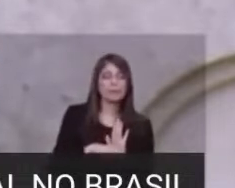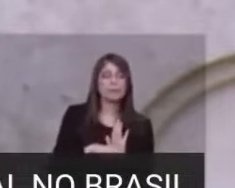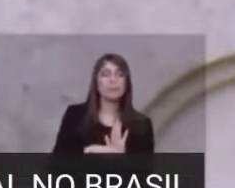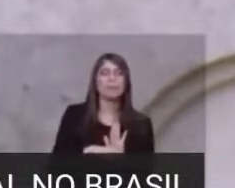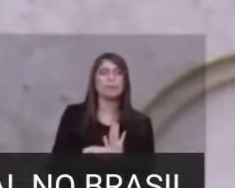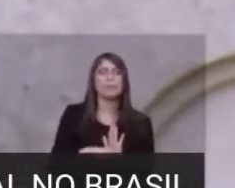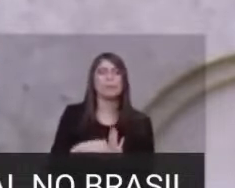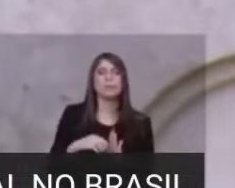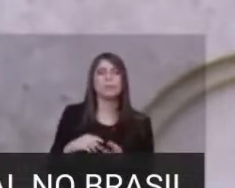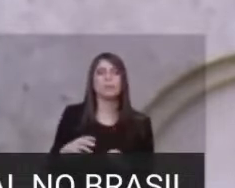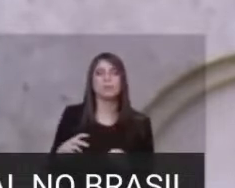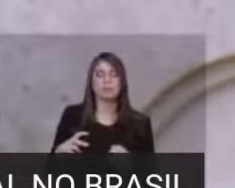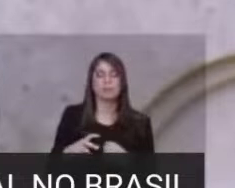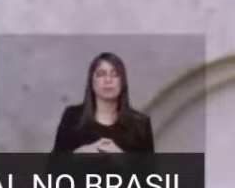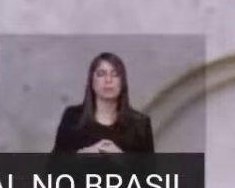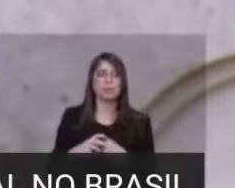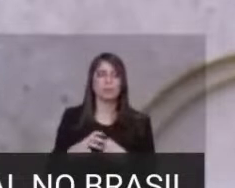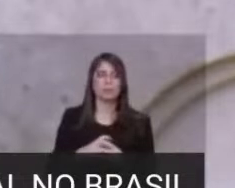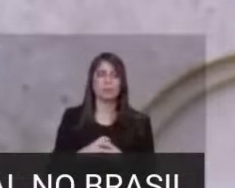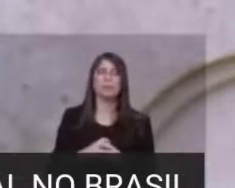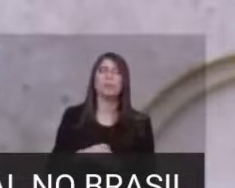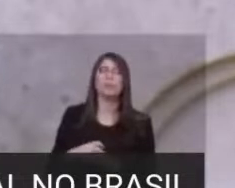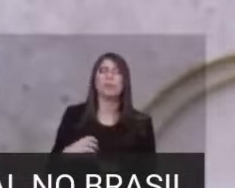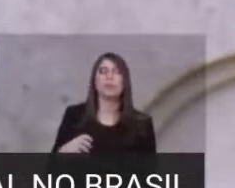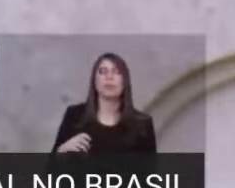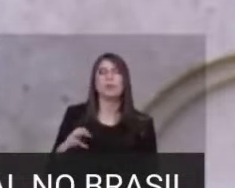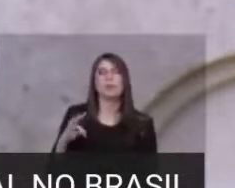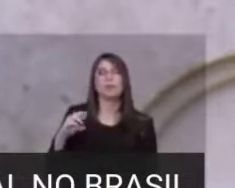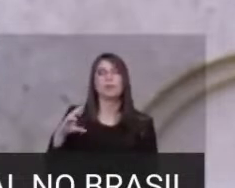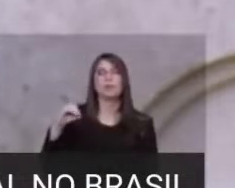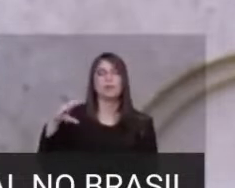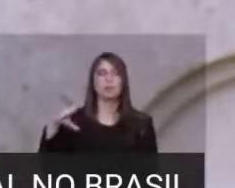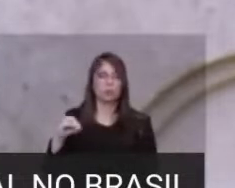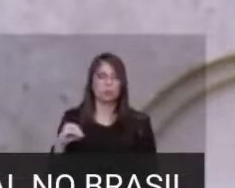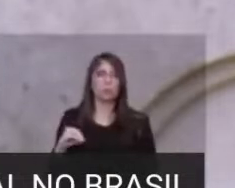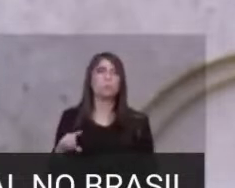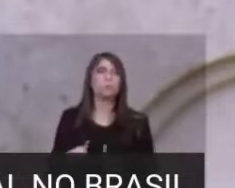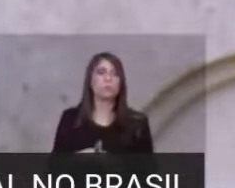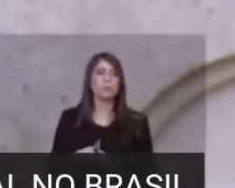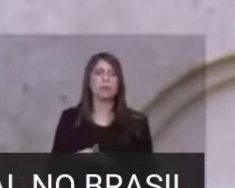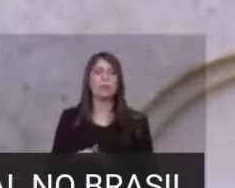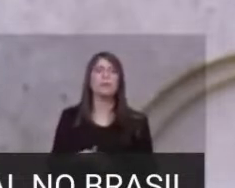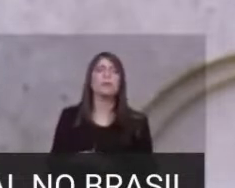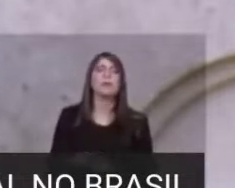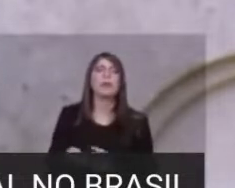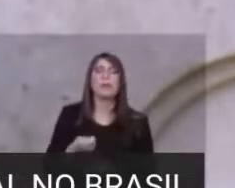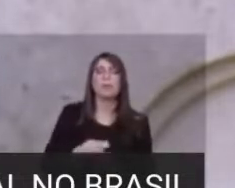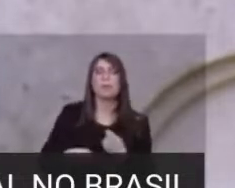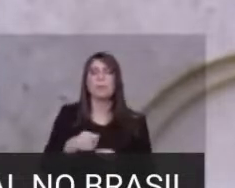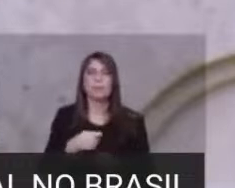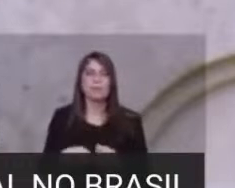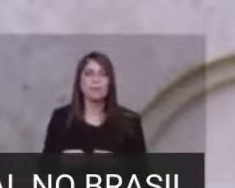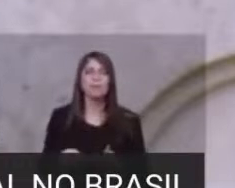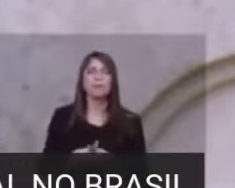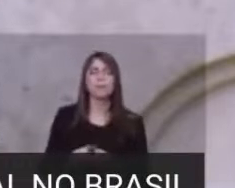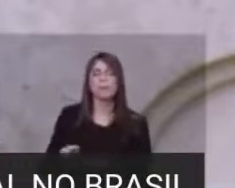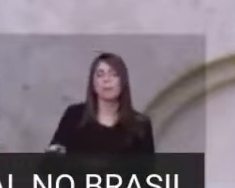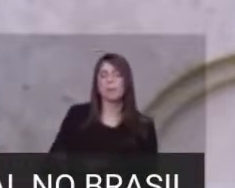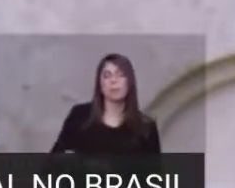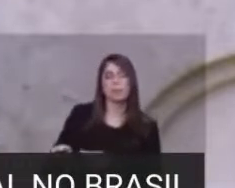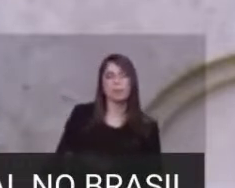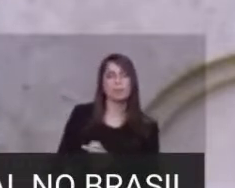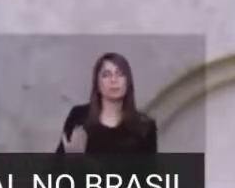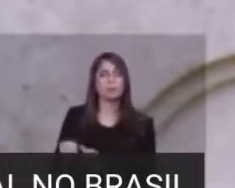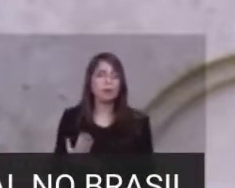embrionárias a ensino religioso em escolas públicas, da importação de pneus à autonomia do Banco Central, e também questões que envolvem produtores